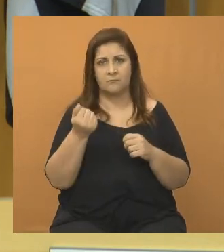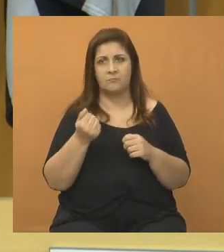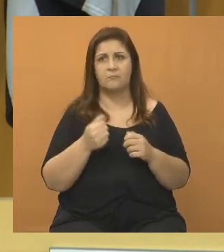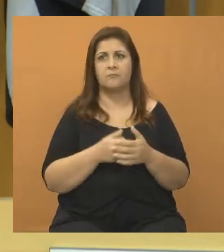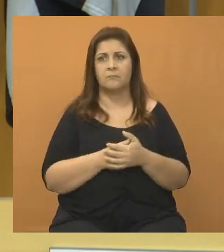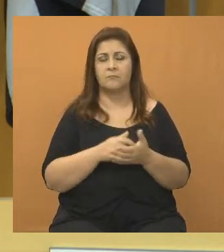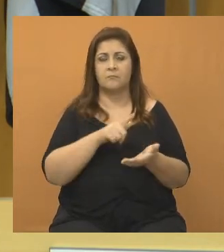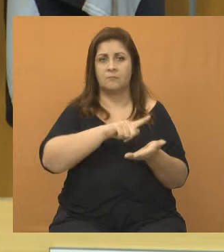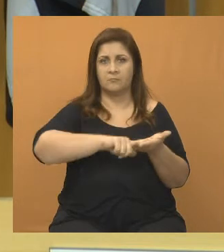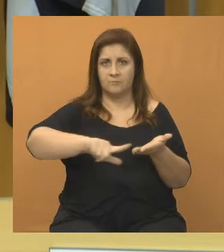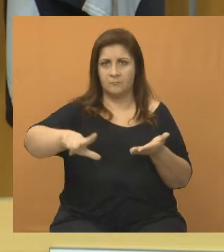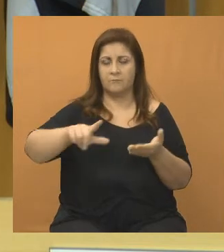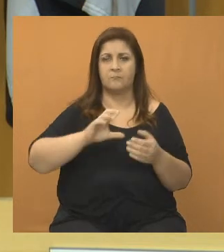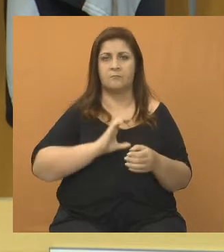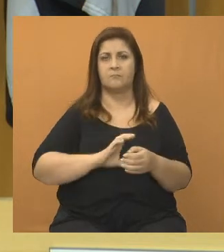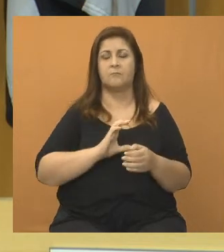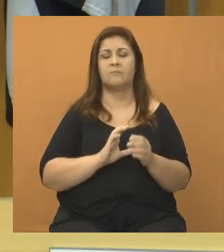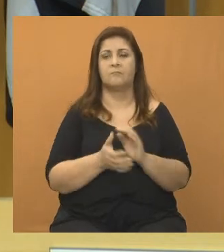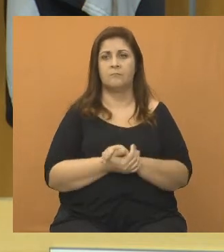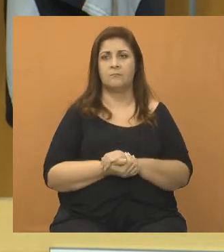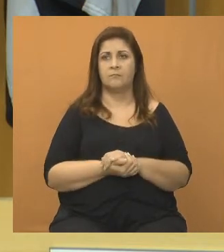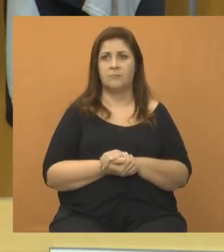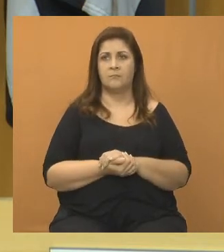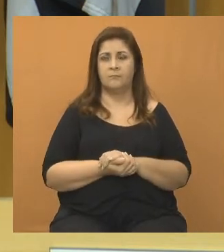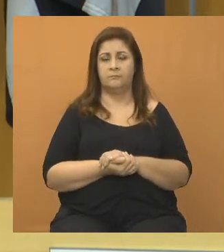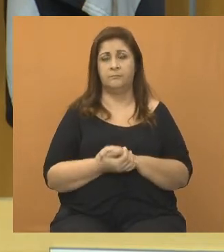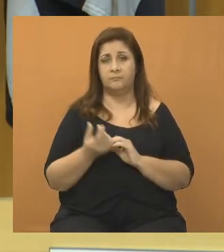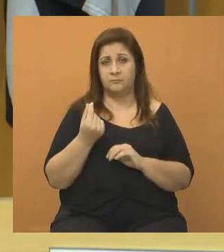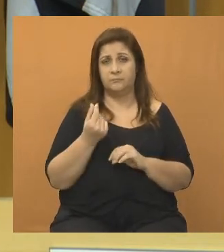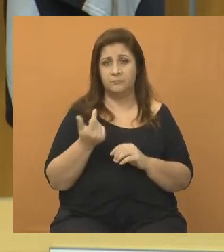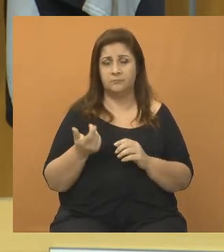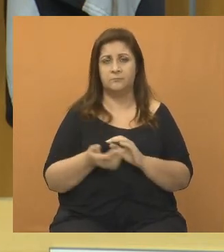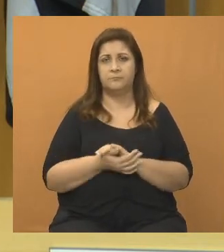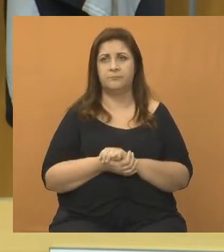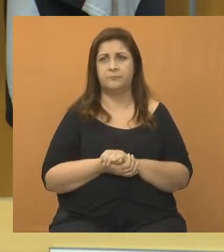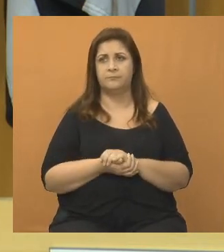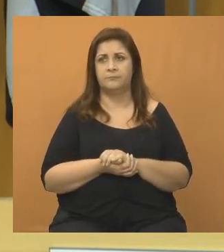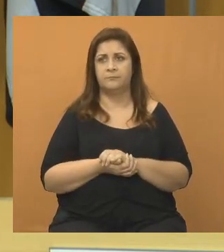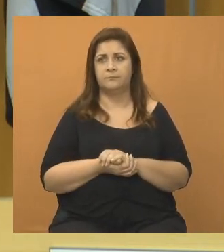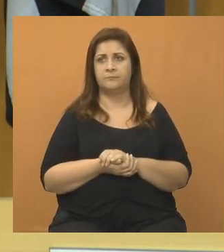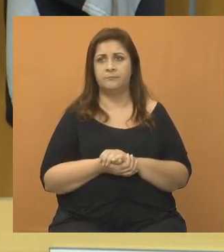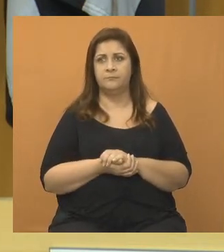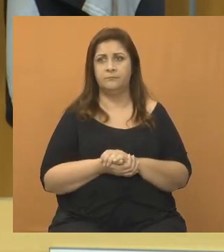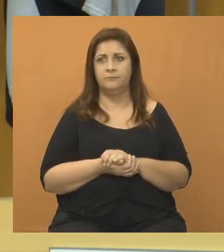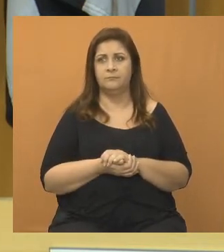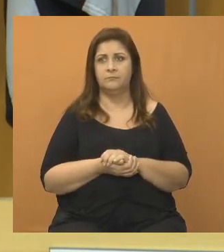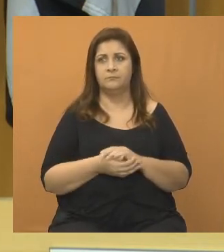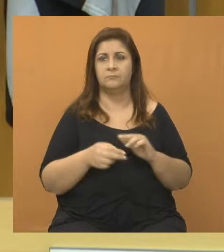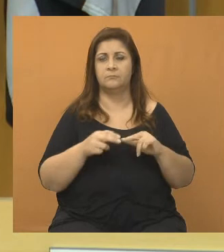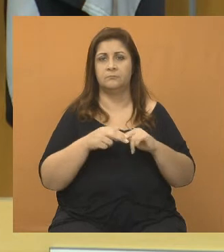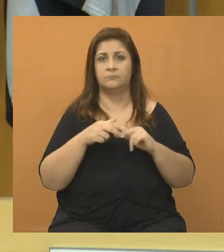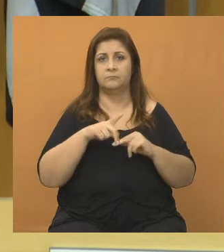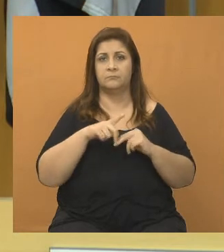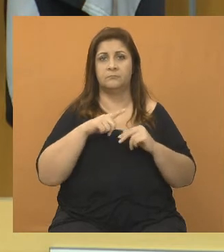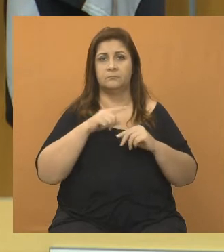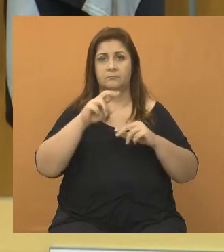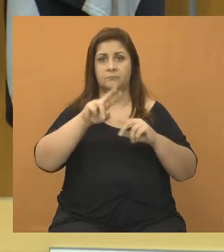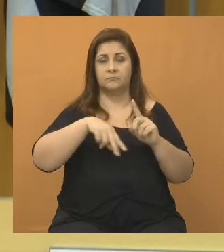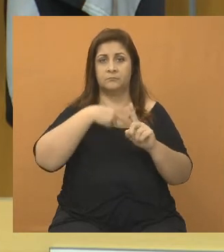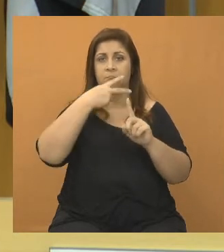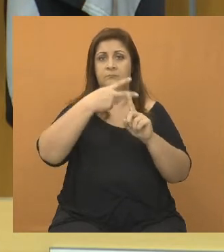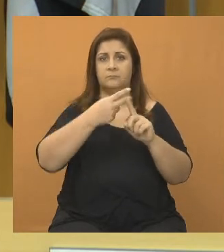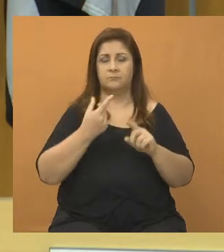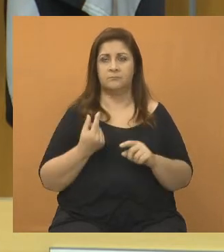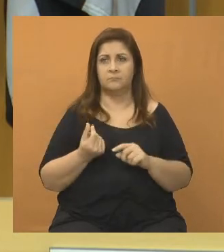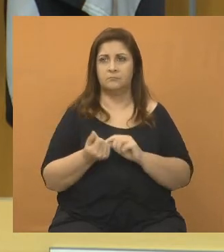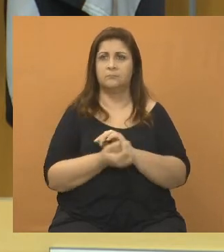da cidade, né? Então, e a manutenção custa também. Então, por isso existe até um salto financeiro